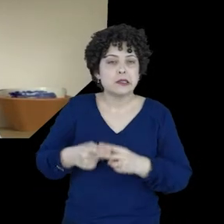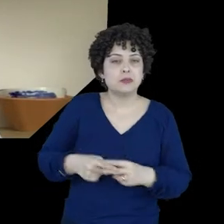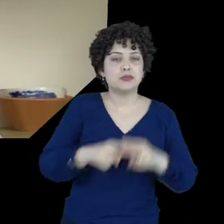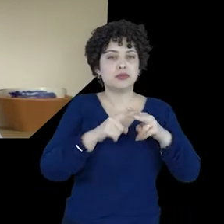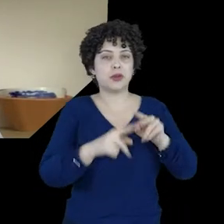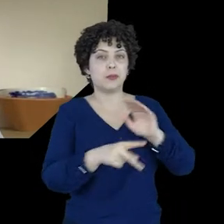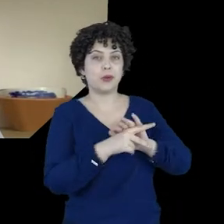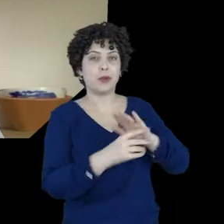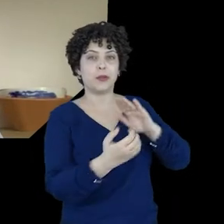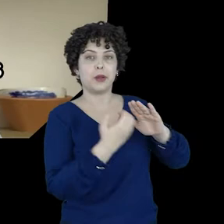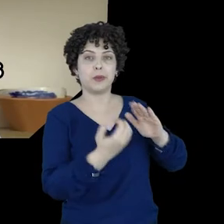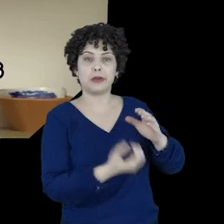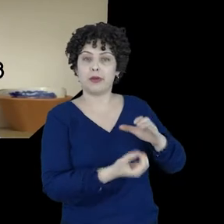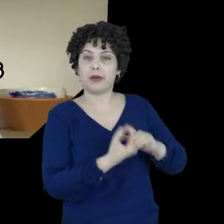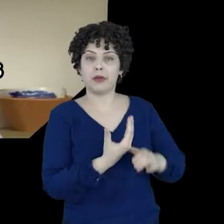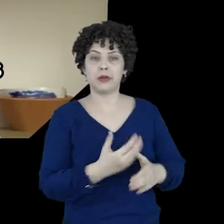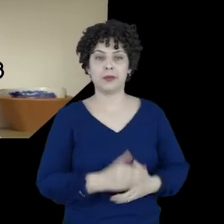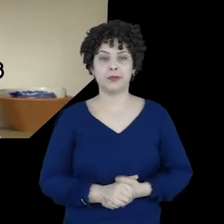techs.